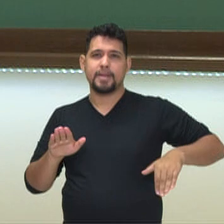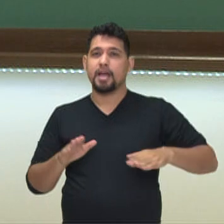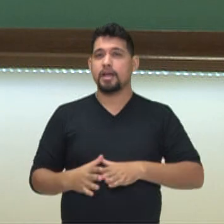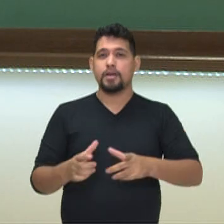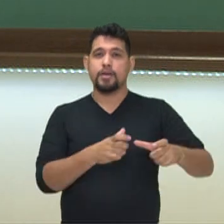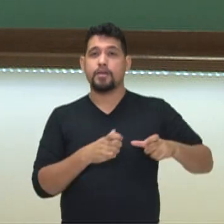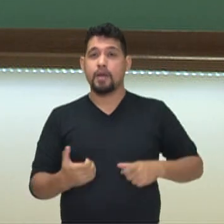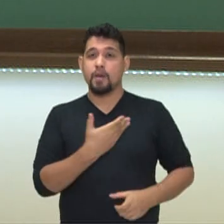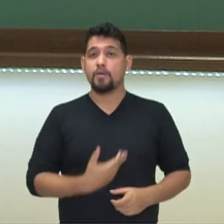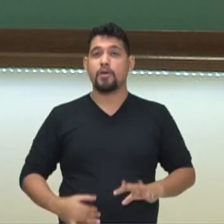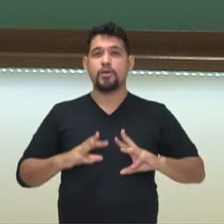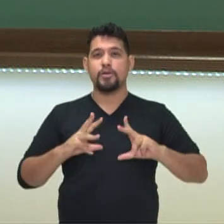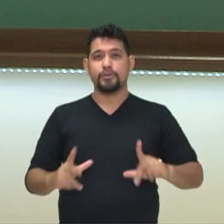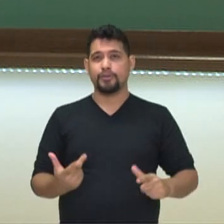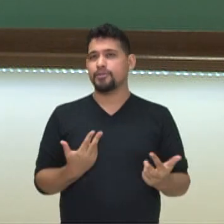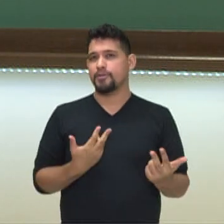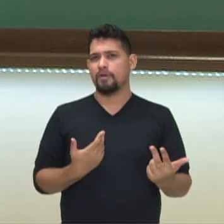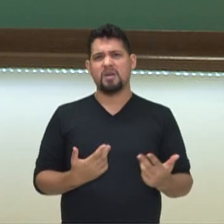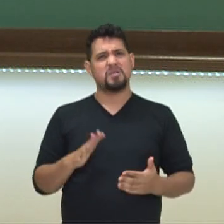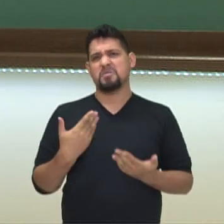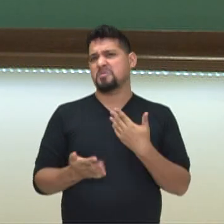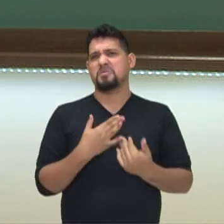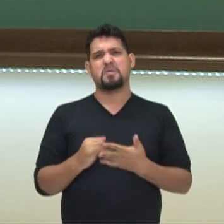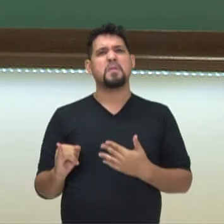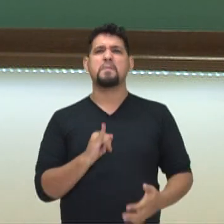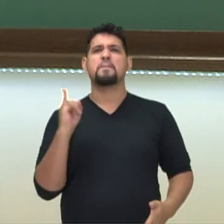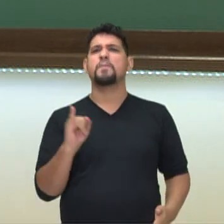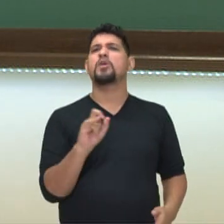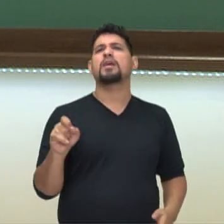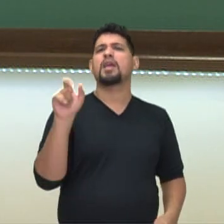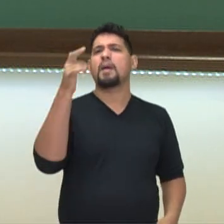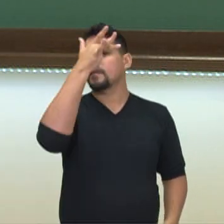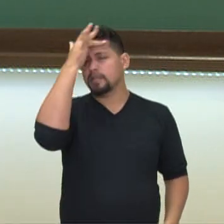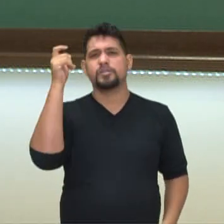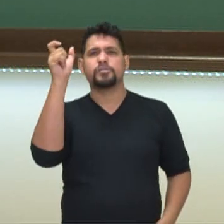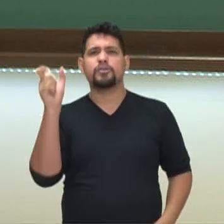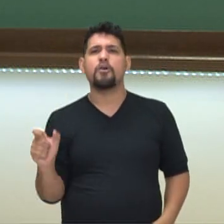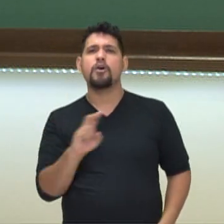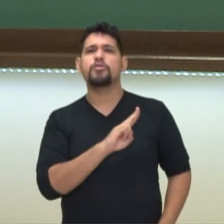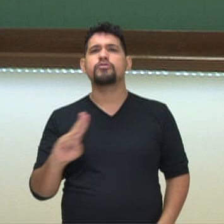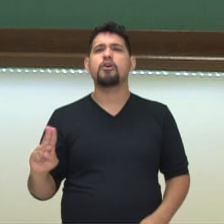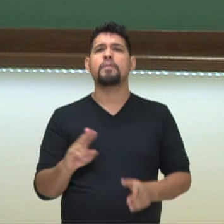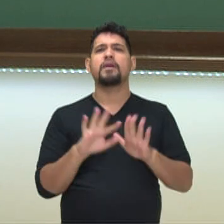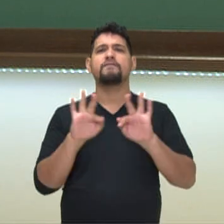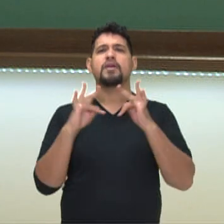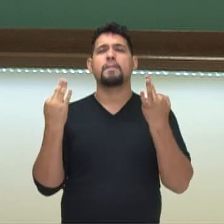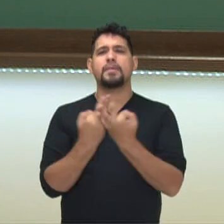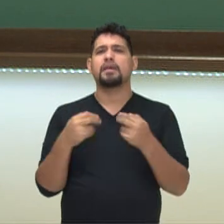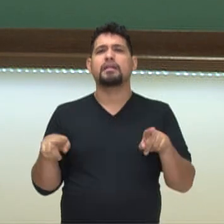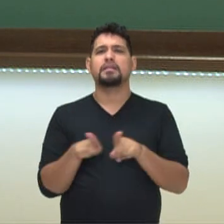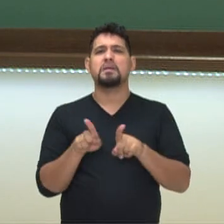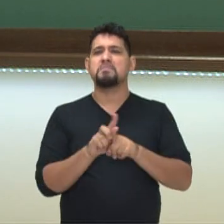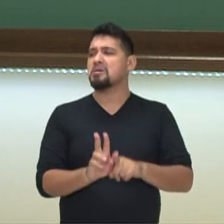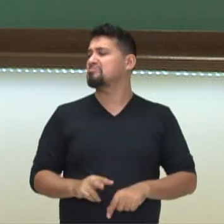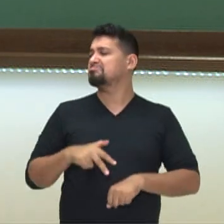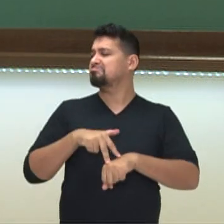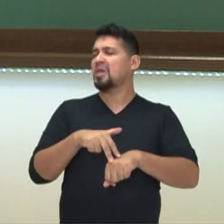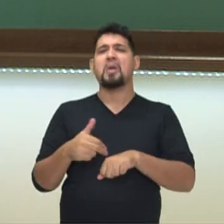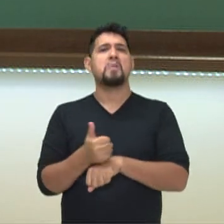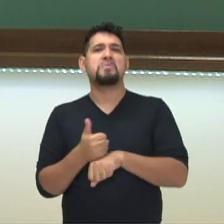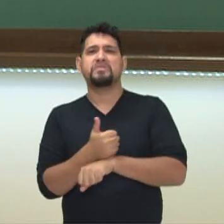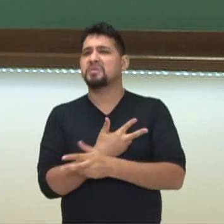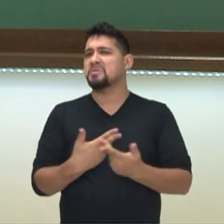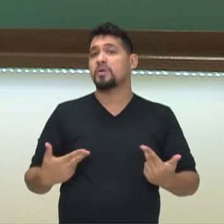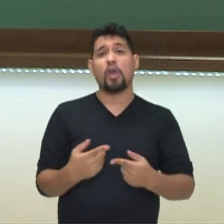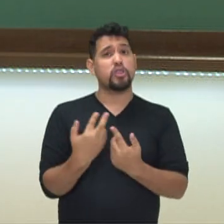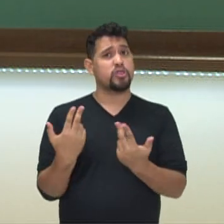locais públicos somos todos iguais. Não importa quem a pessoa é, nome da família, status, posição ou cargo. Somos todos iguais.